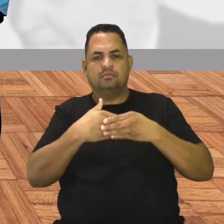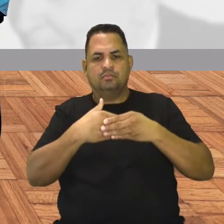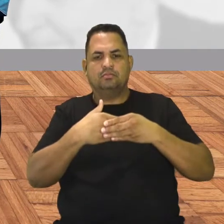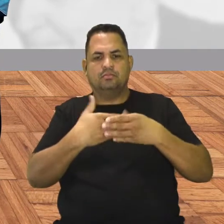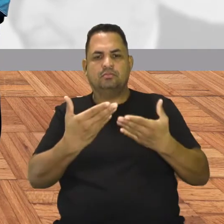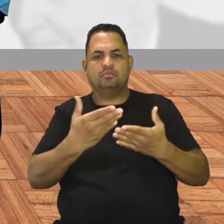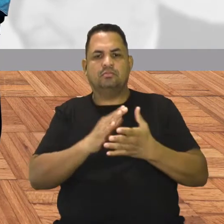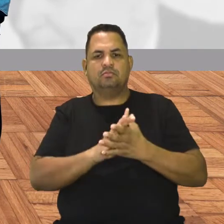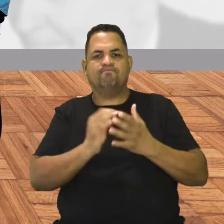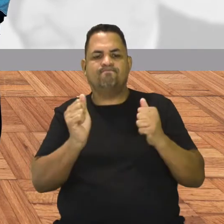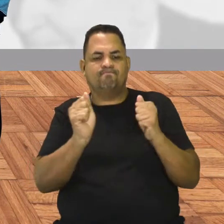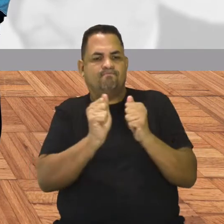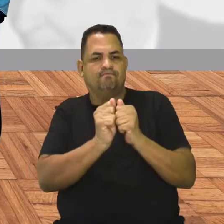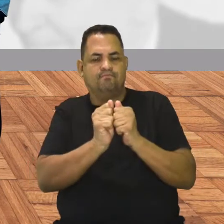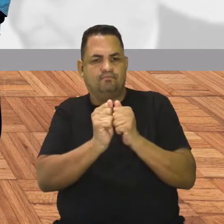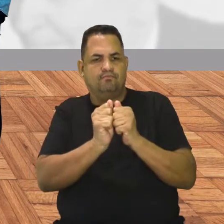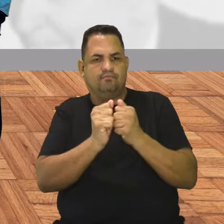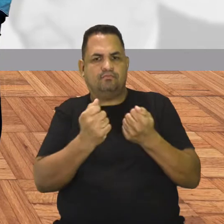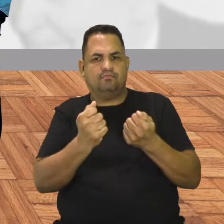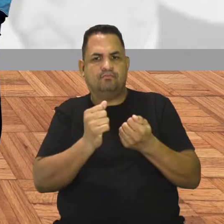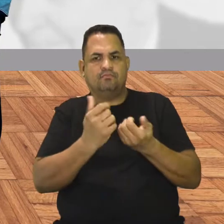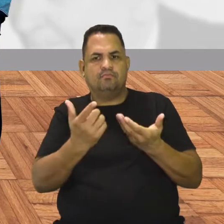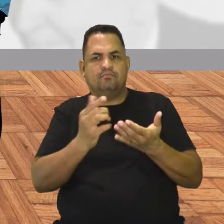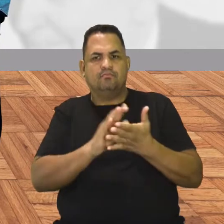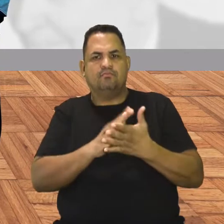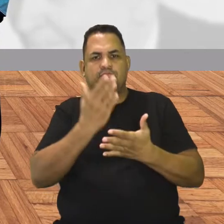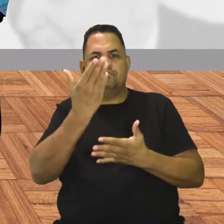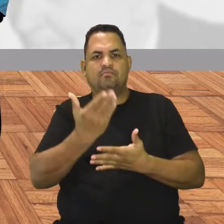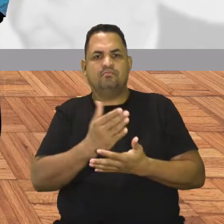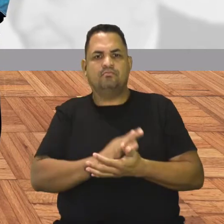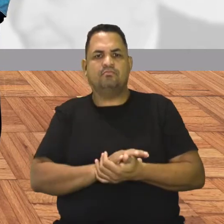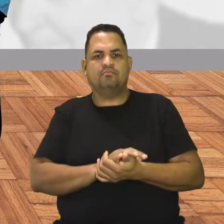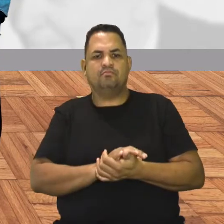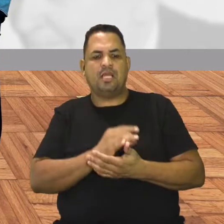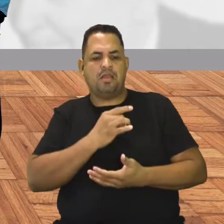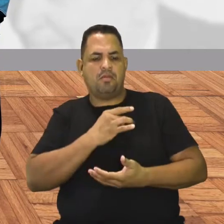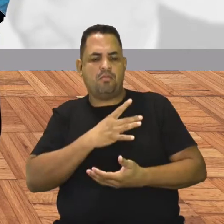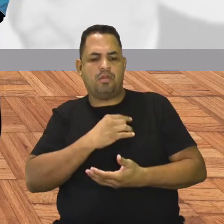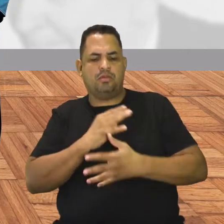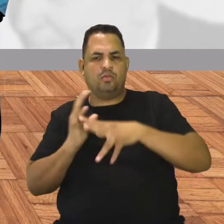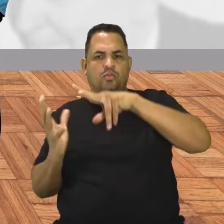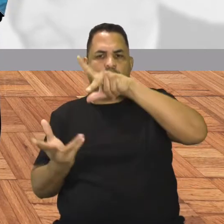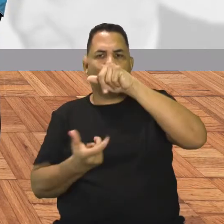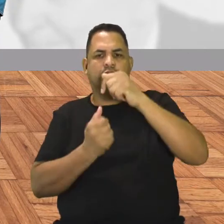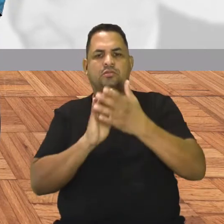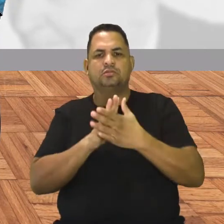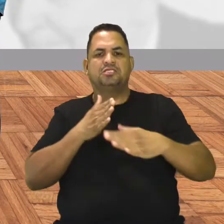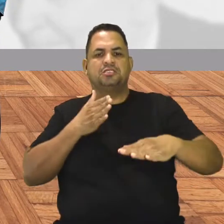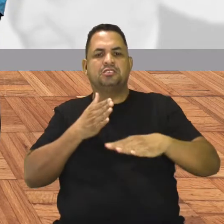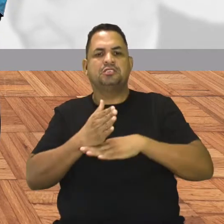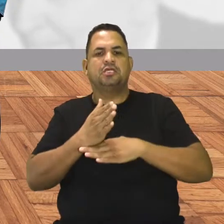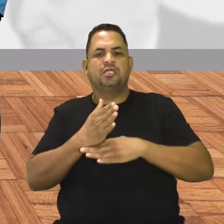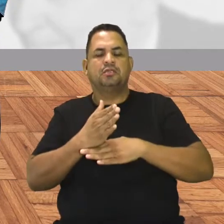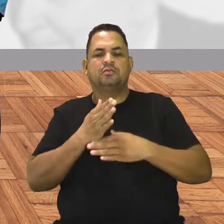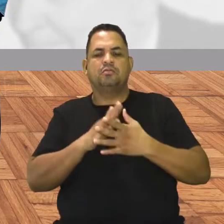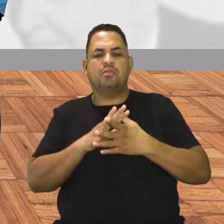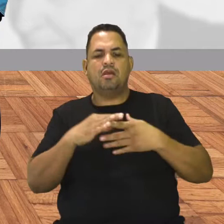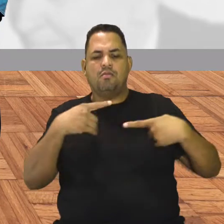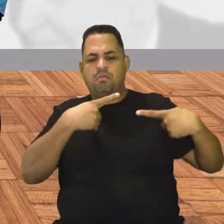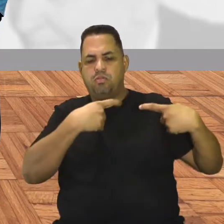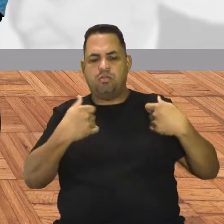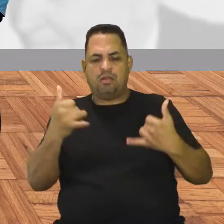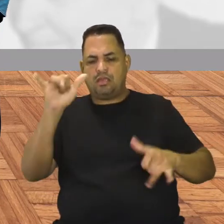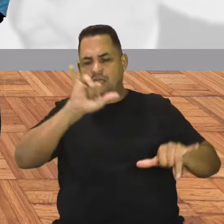essa aproximação, aqui, acima de tudo, ela tirou o medo do mundo de entrar numa guerra nuclear.